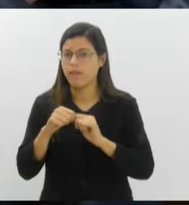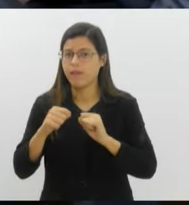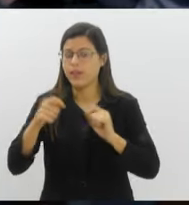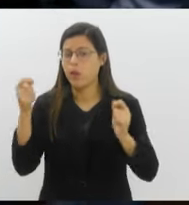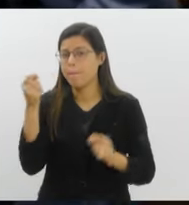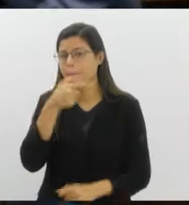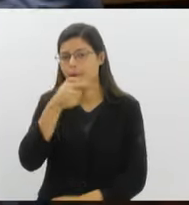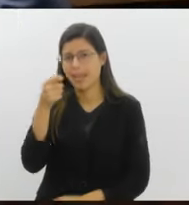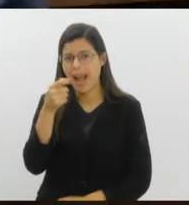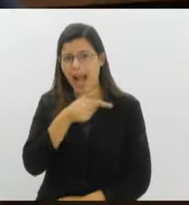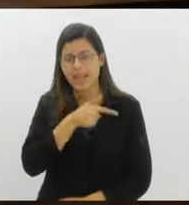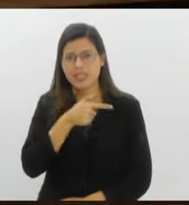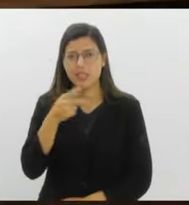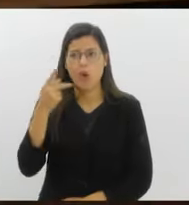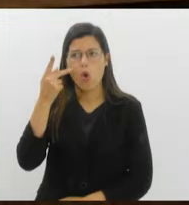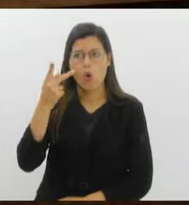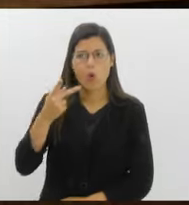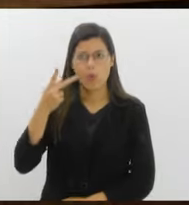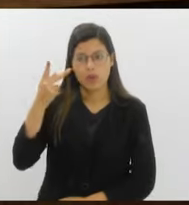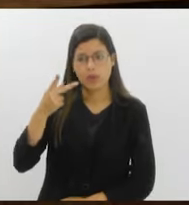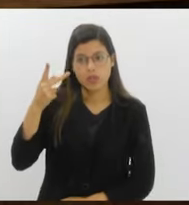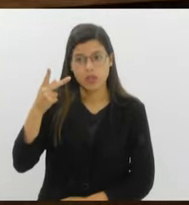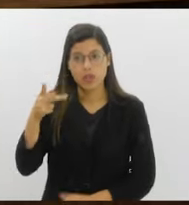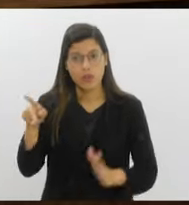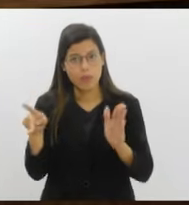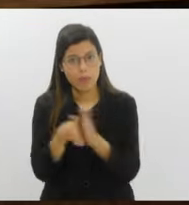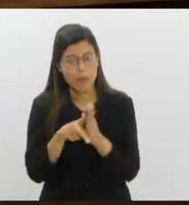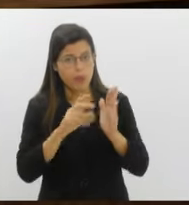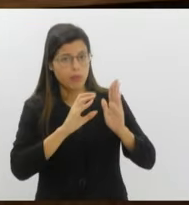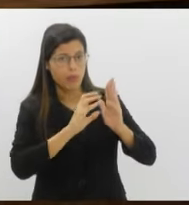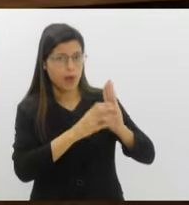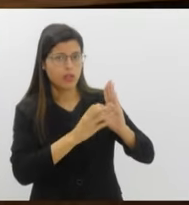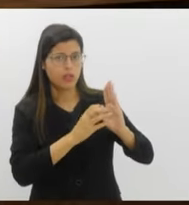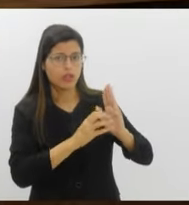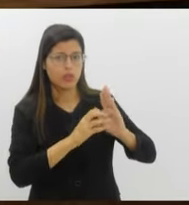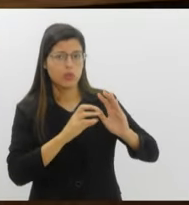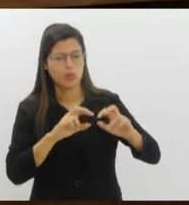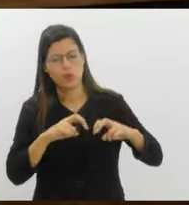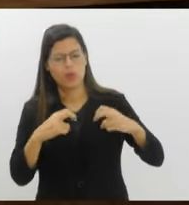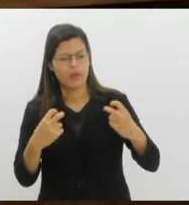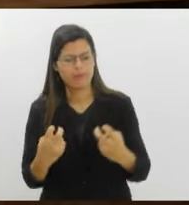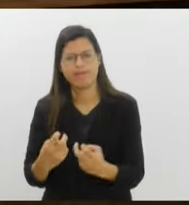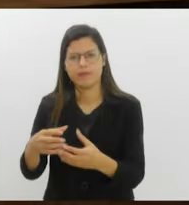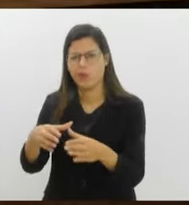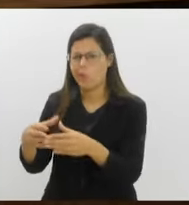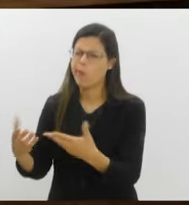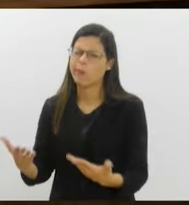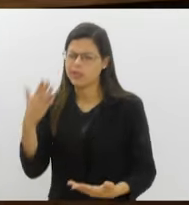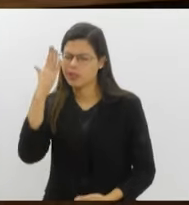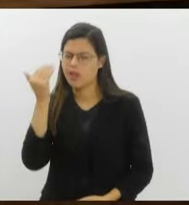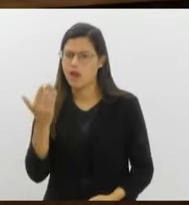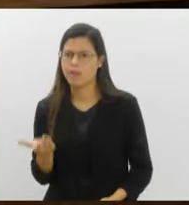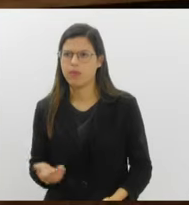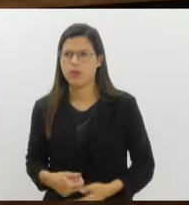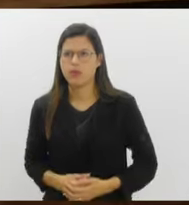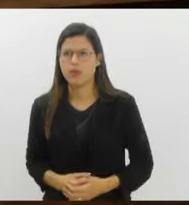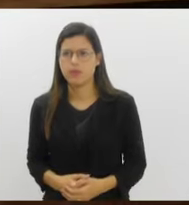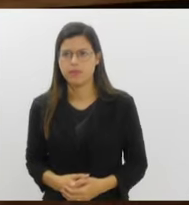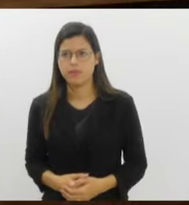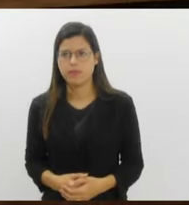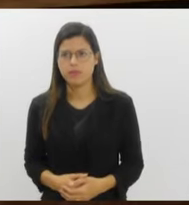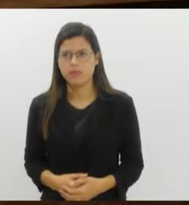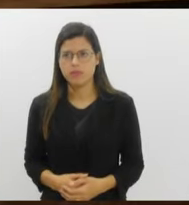com parlamentares de seus próprios, seu próprio partido em rodas por aí. Porque a gente sabe, né?